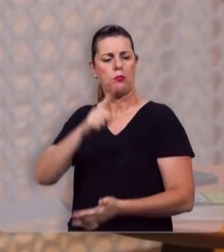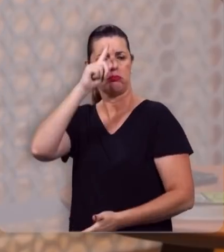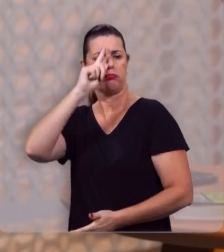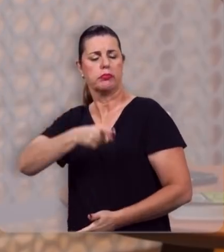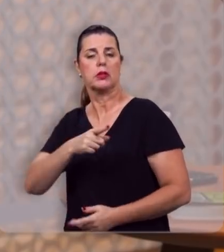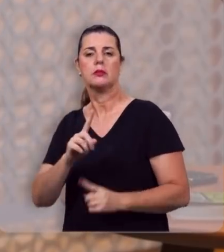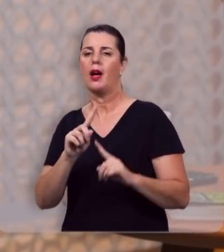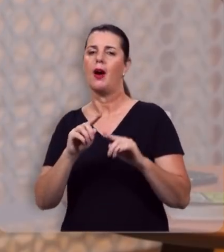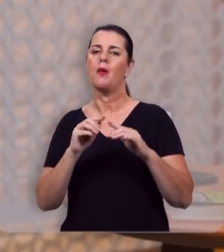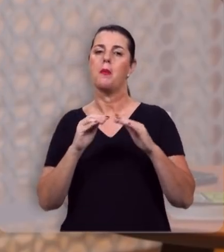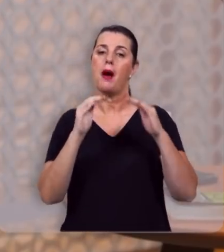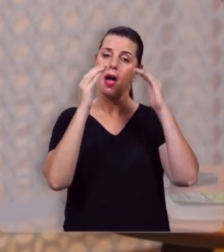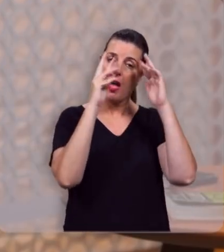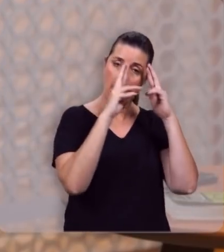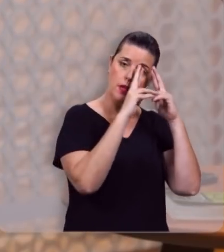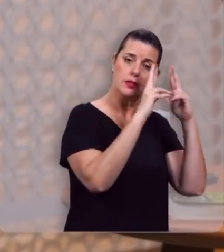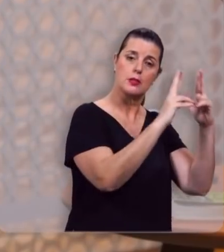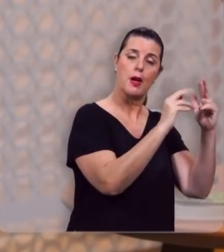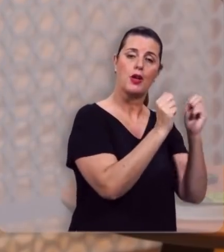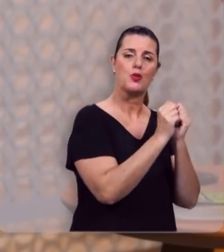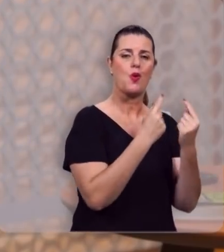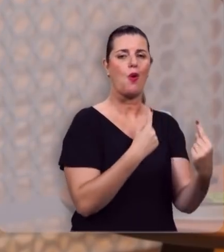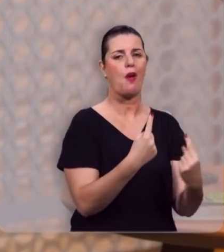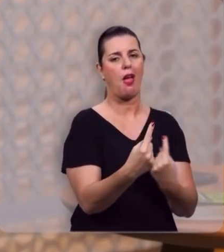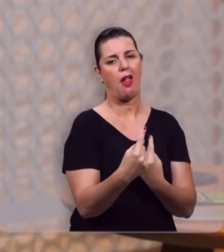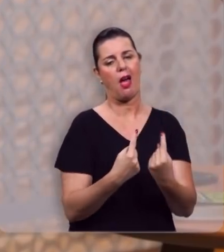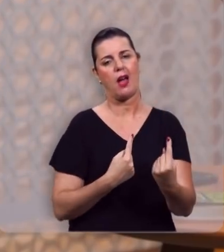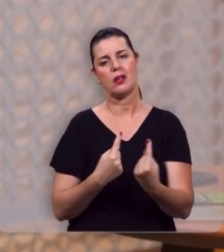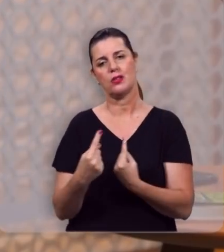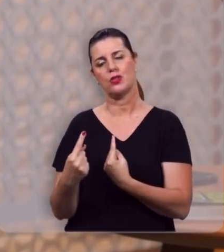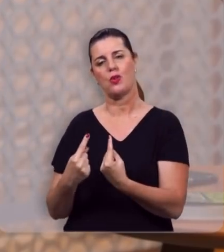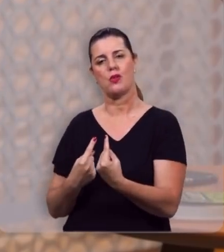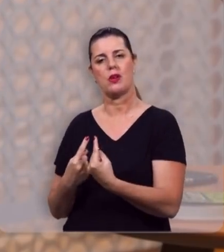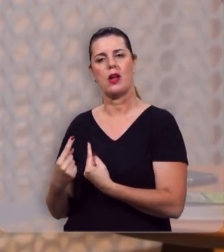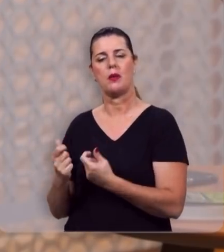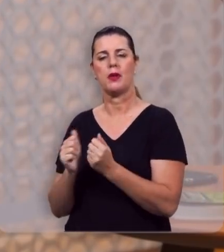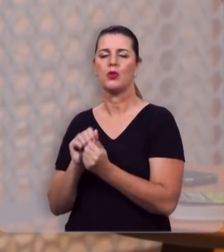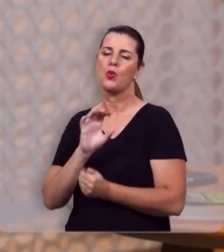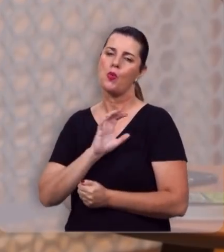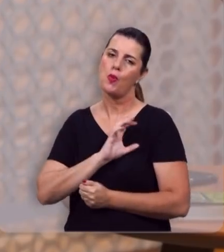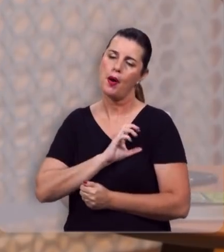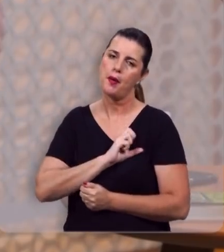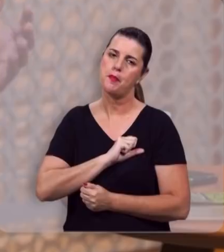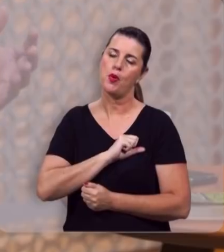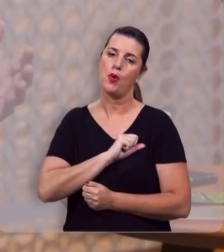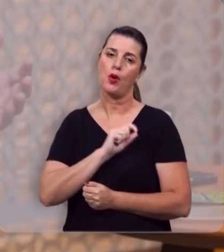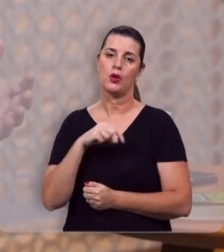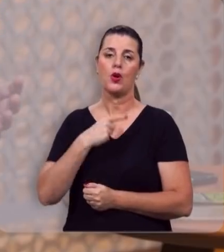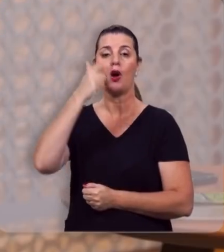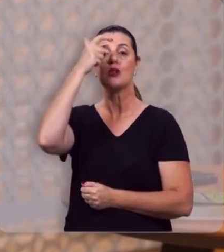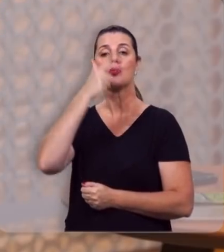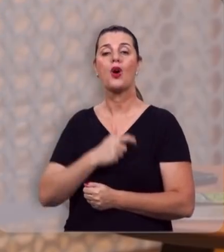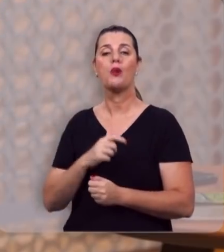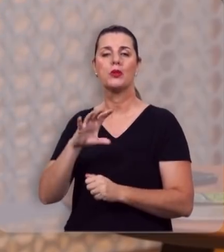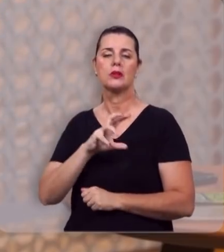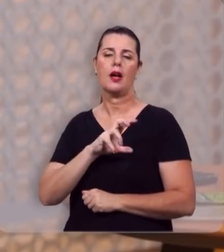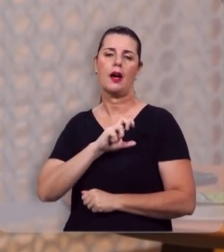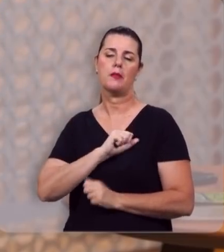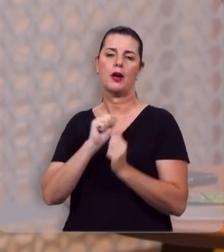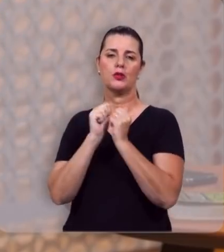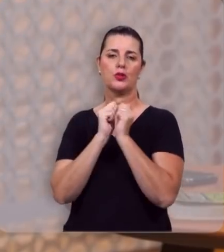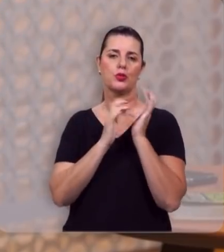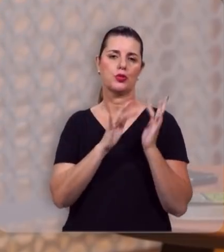essa submissão e respeito tem a ver com um relacionamento pautado no amor, porque nós fomos amados